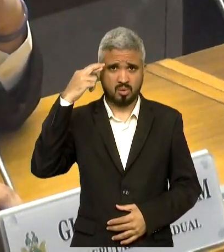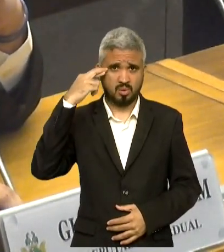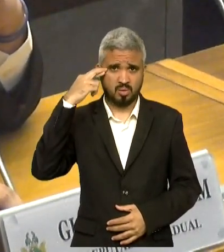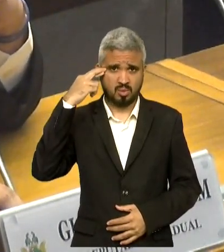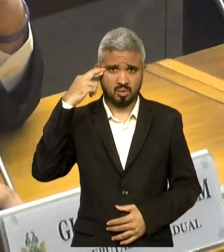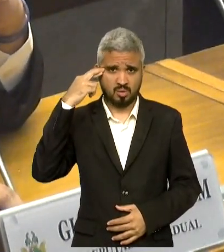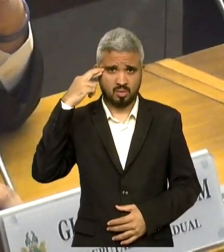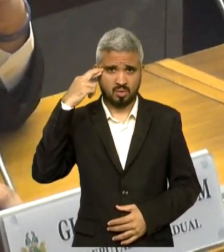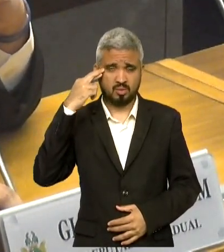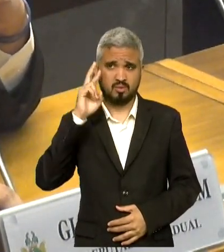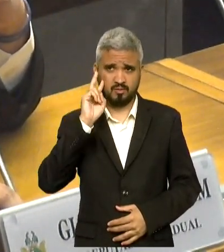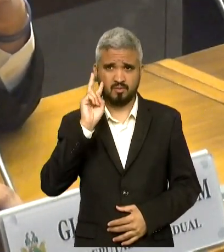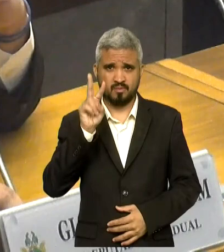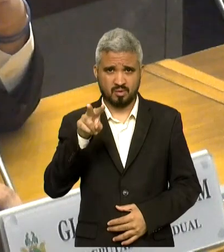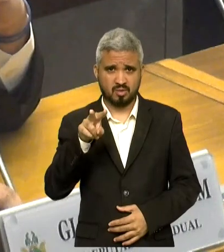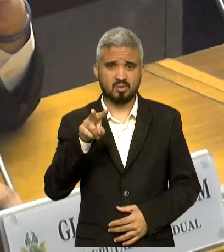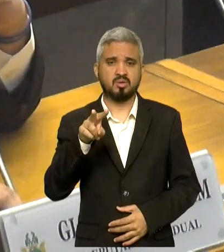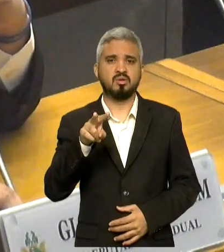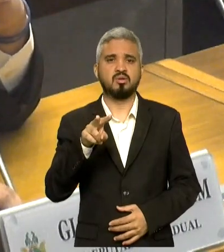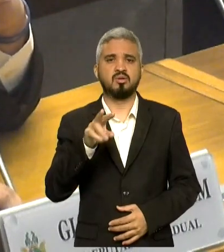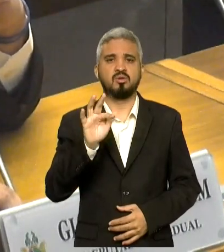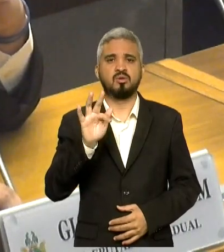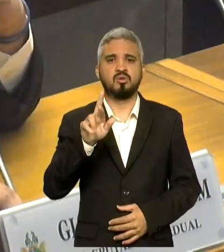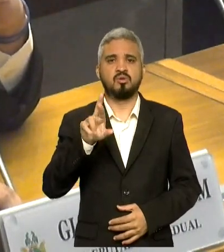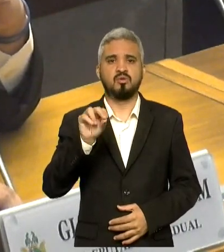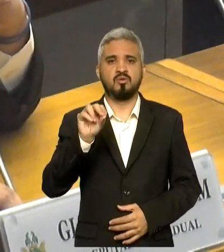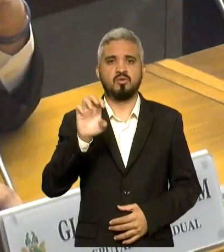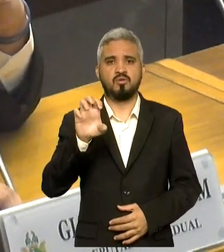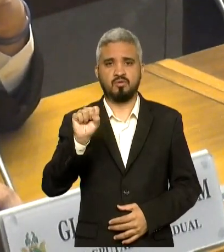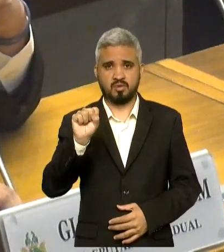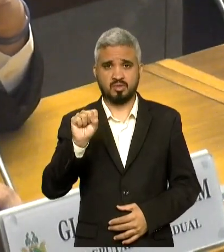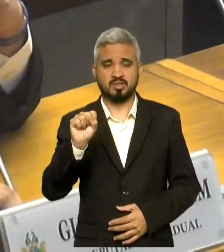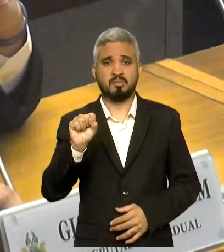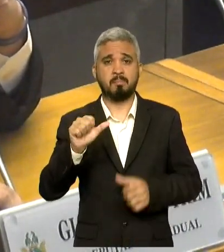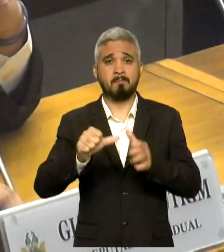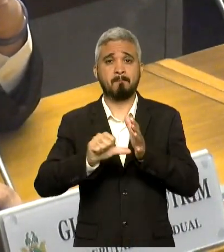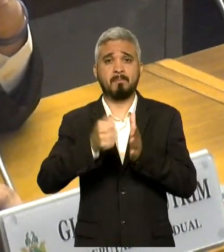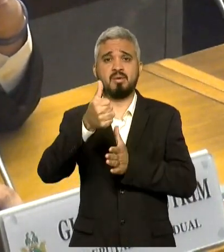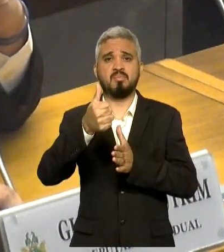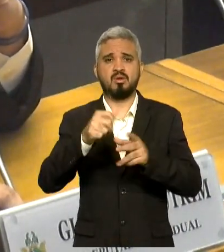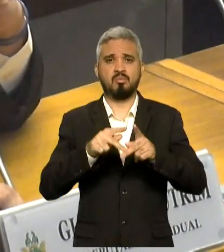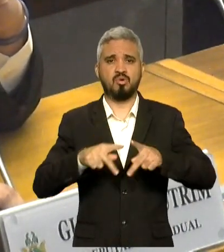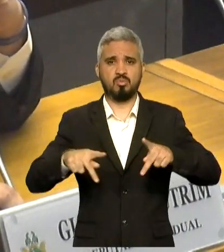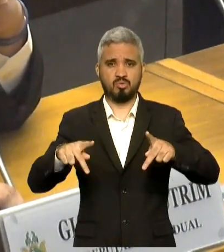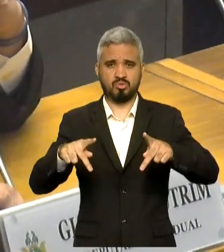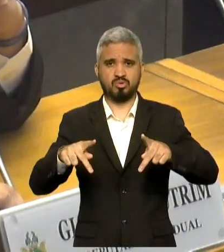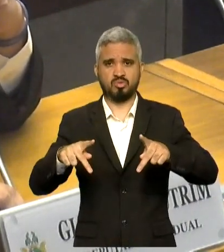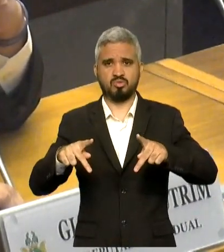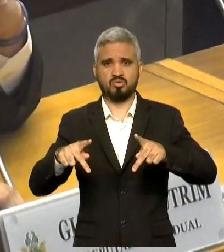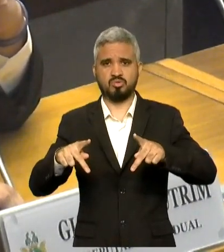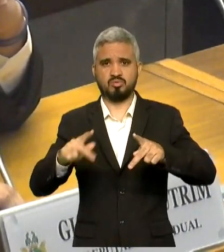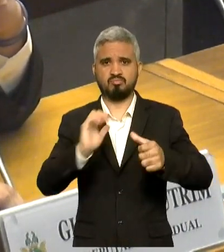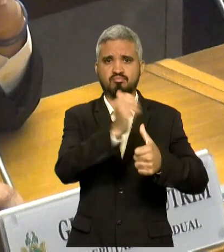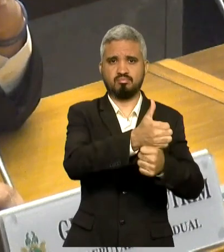Frois, à época promotor de justiça, o primeiro promotor a virar desembargador,